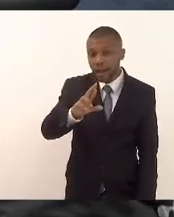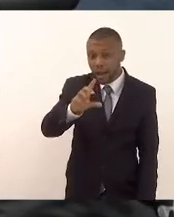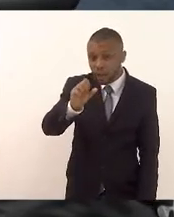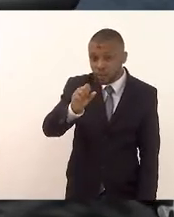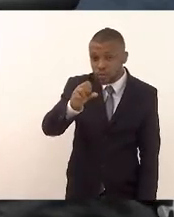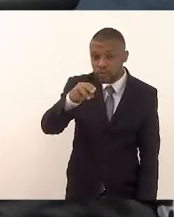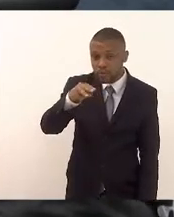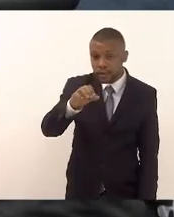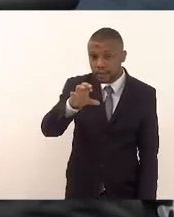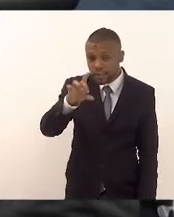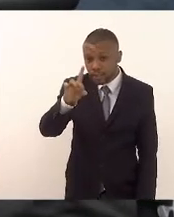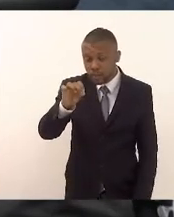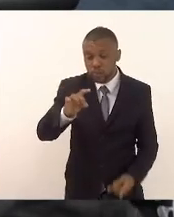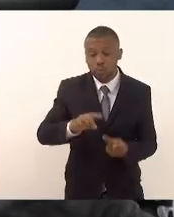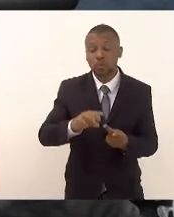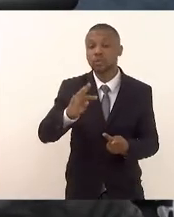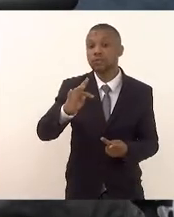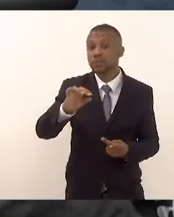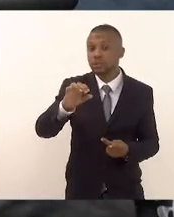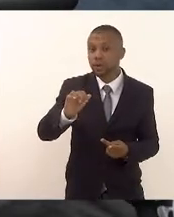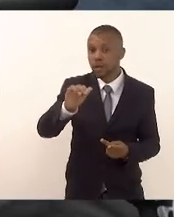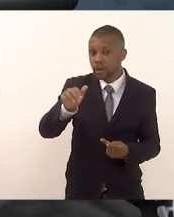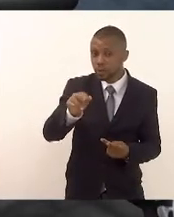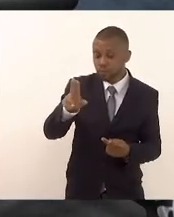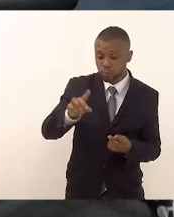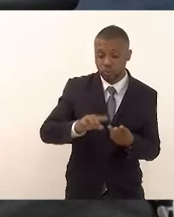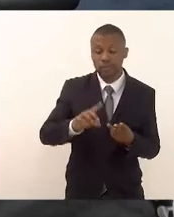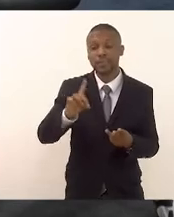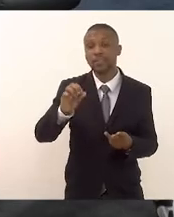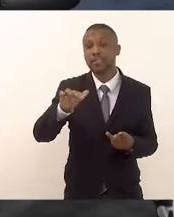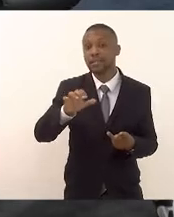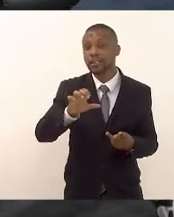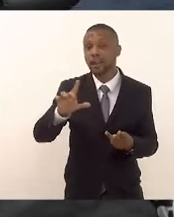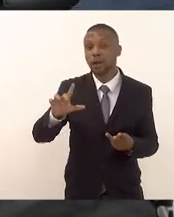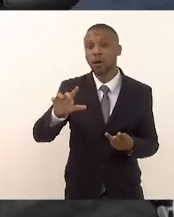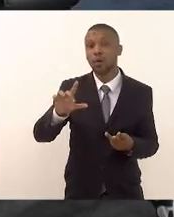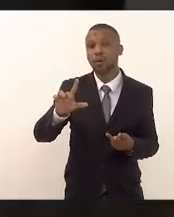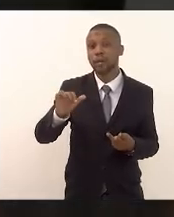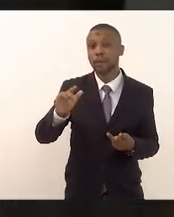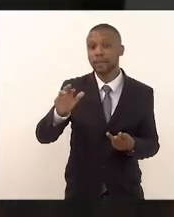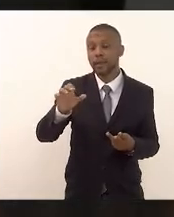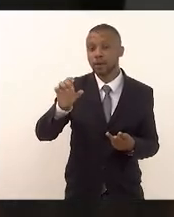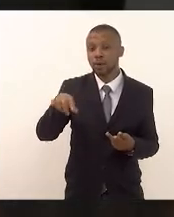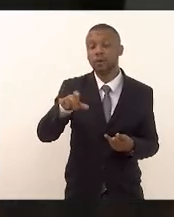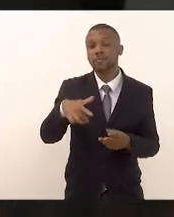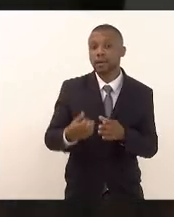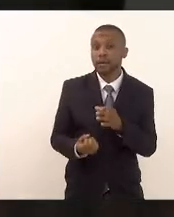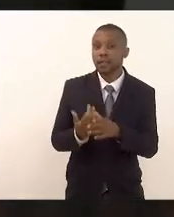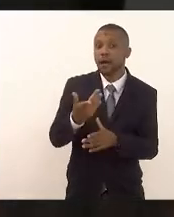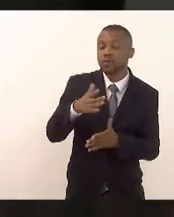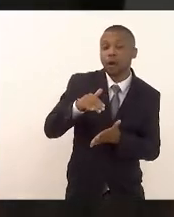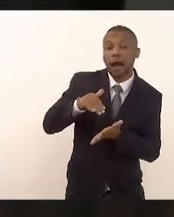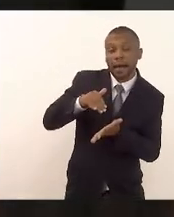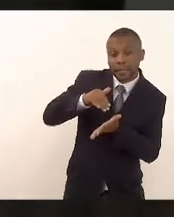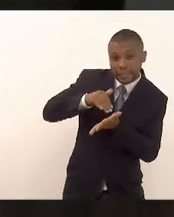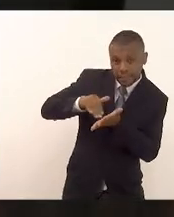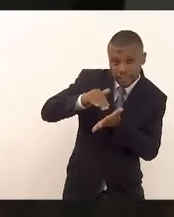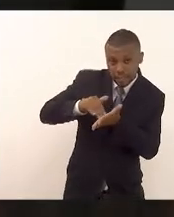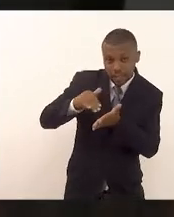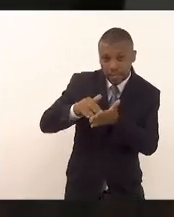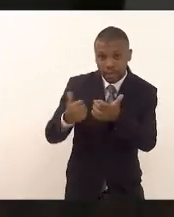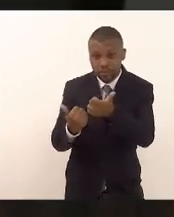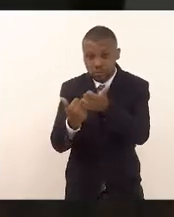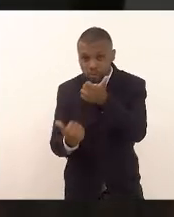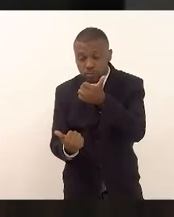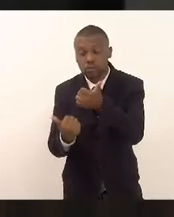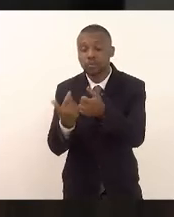Daniel Librelon, e Daniel Librelon, que fica autorizada a criação da Subsecretaria Estadual de Prevenção de Calamidades e Desastres Naturais,